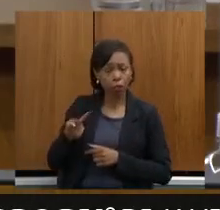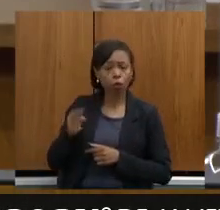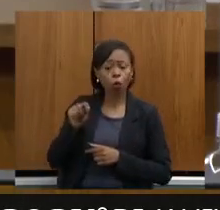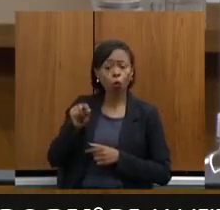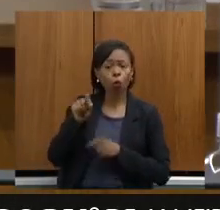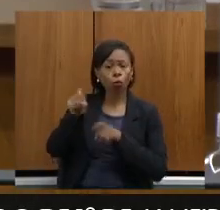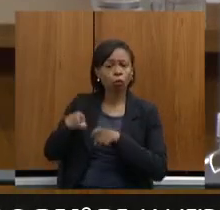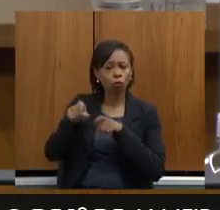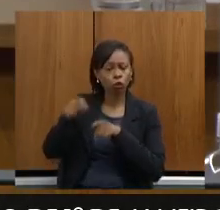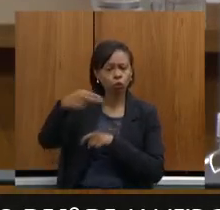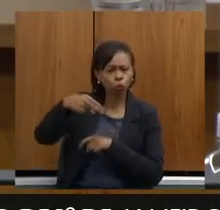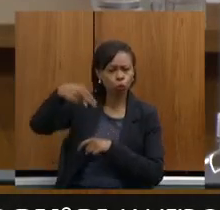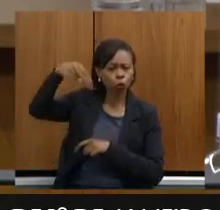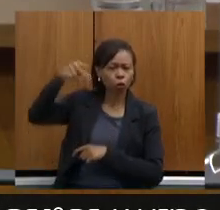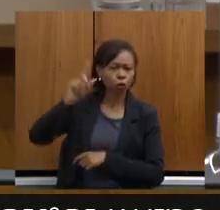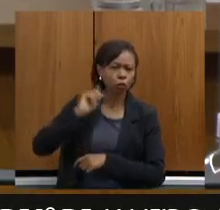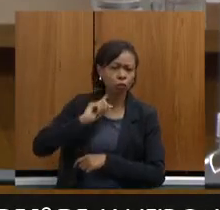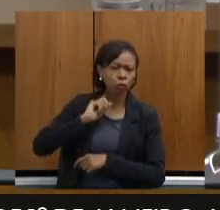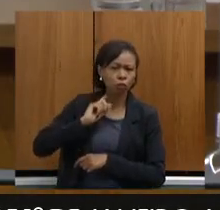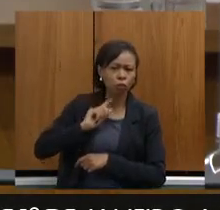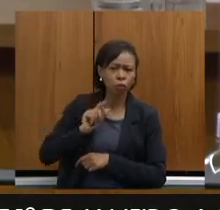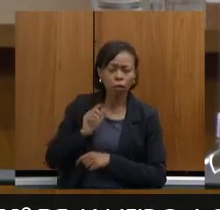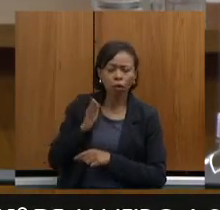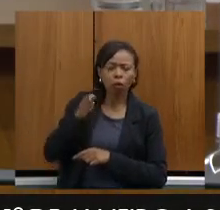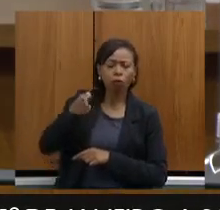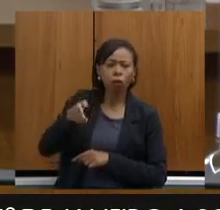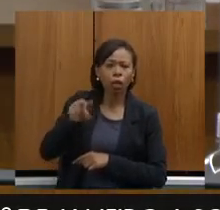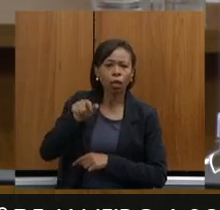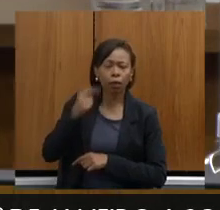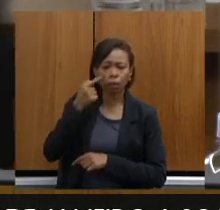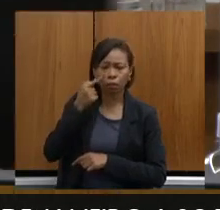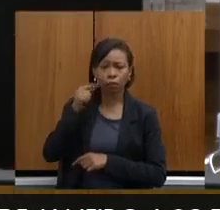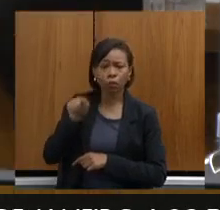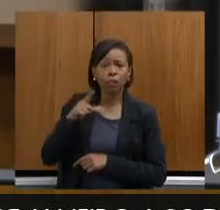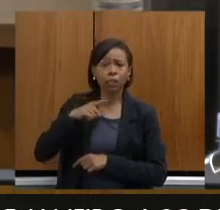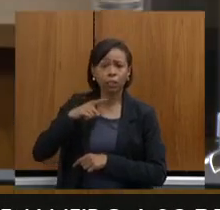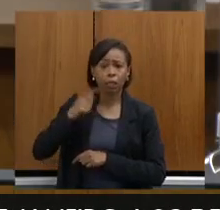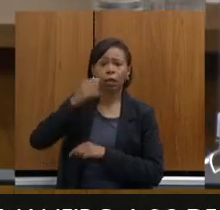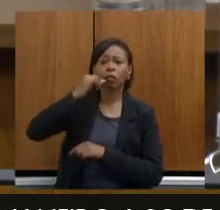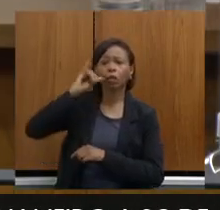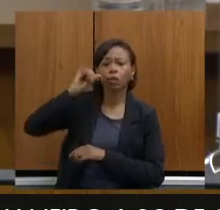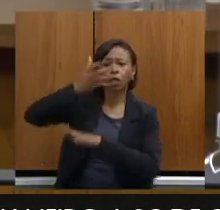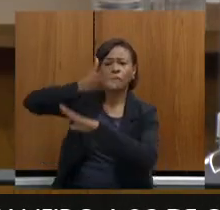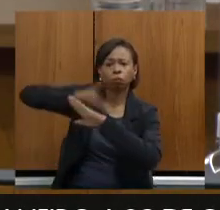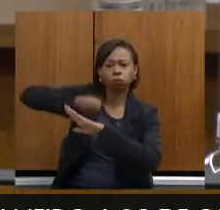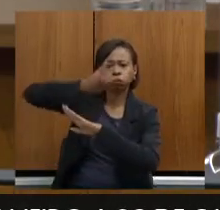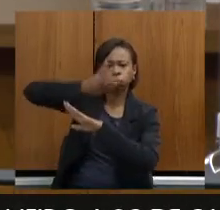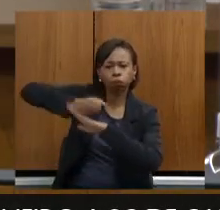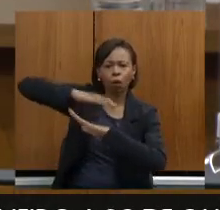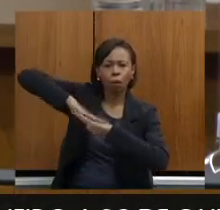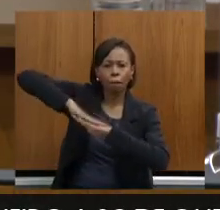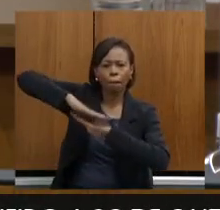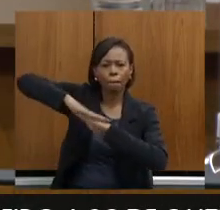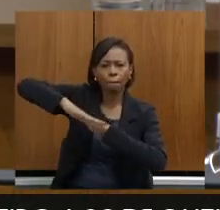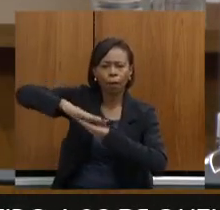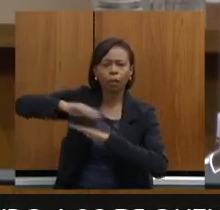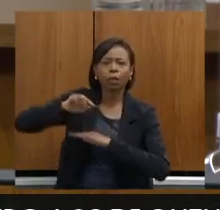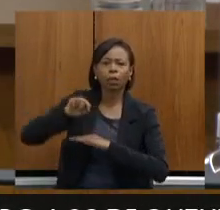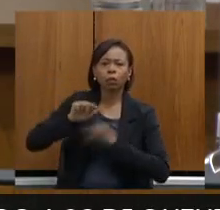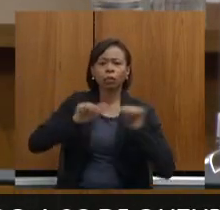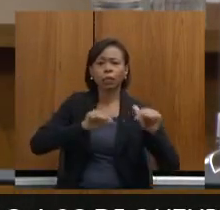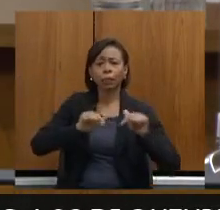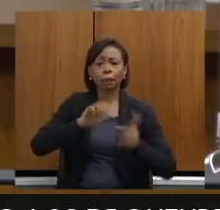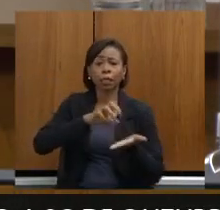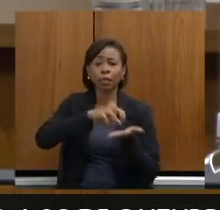lá no norte de Minas que tem a energia fotovoltaica por um trabalho é feito também pela Emater